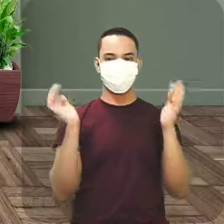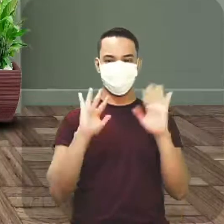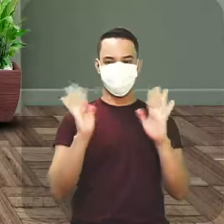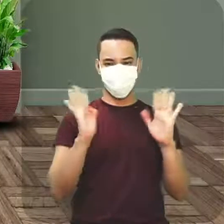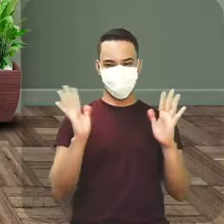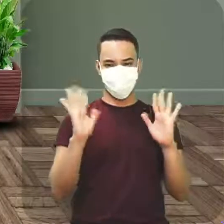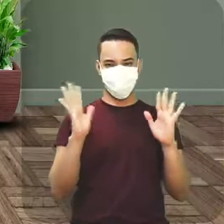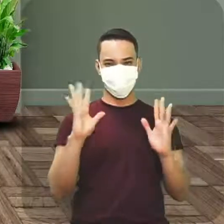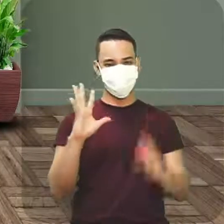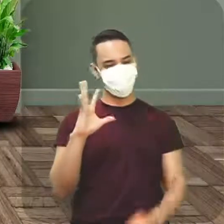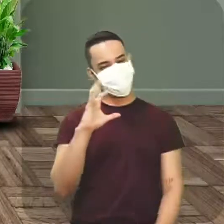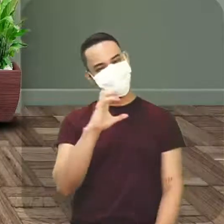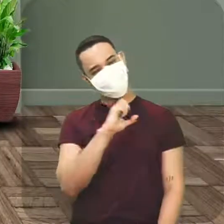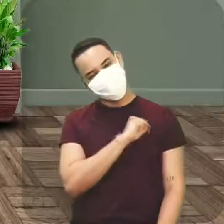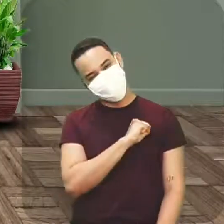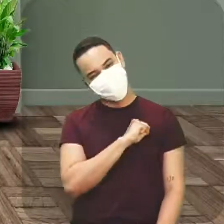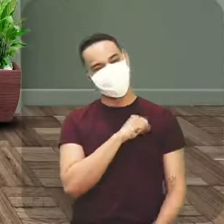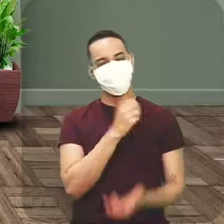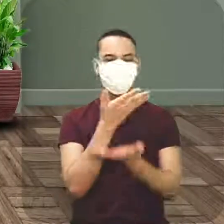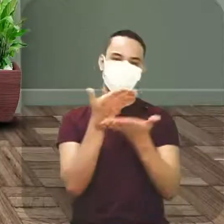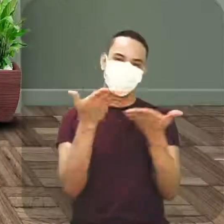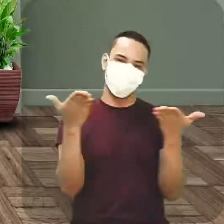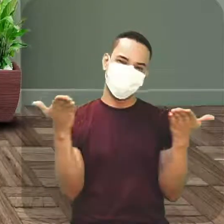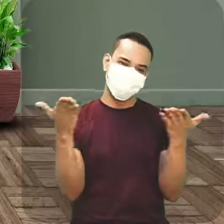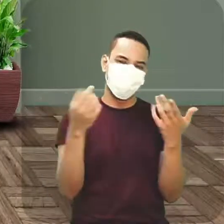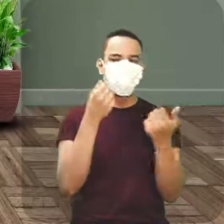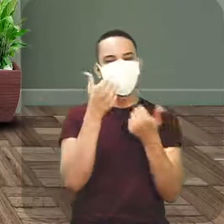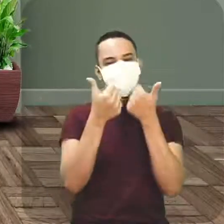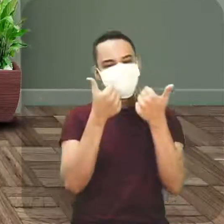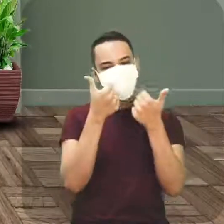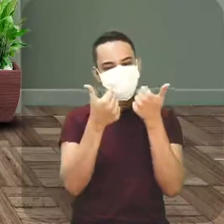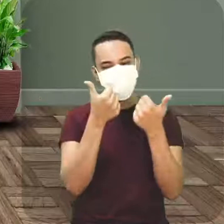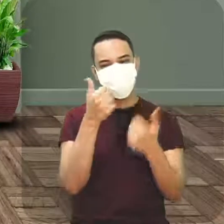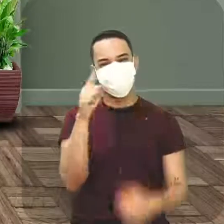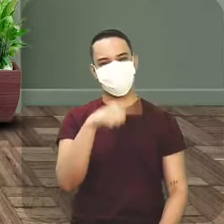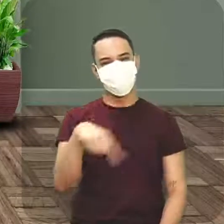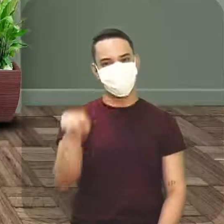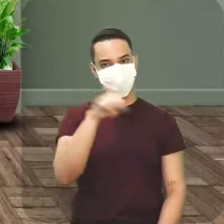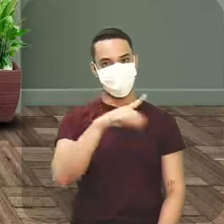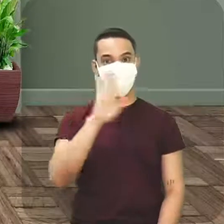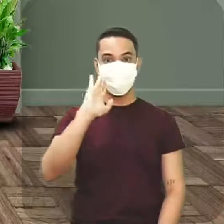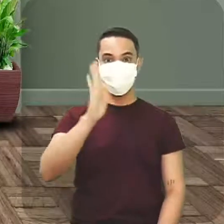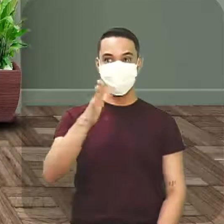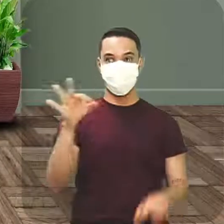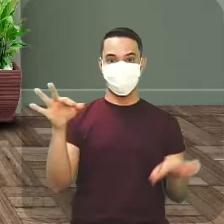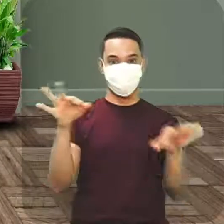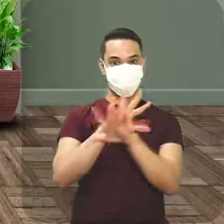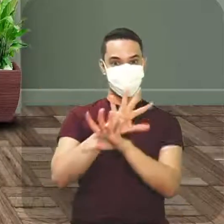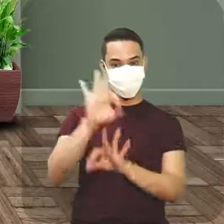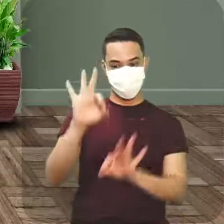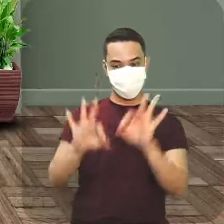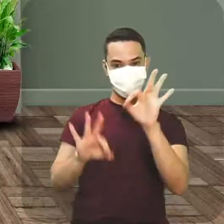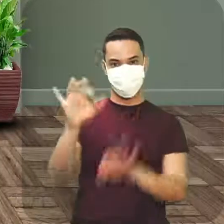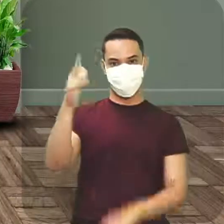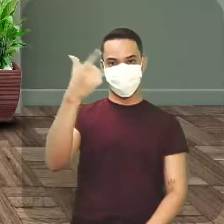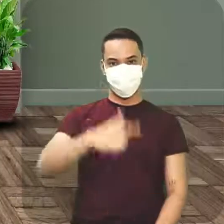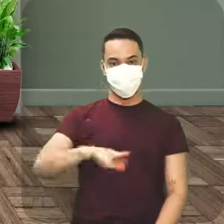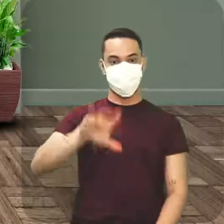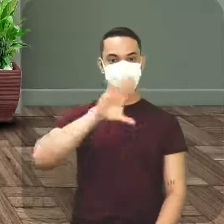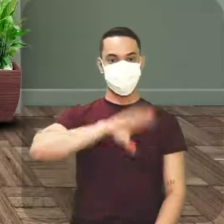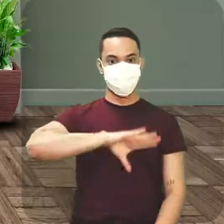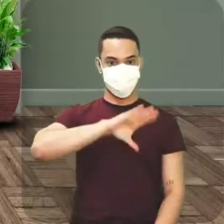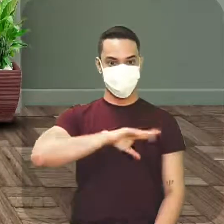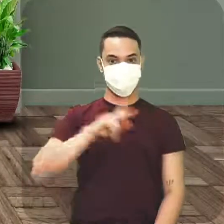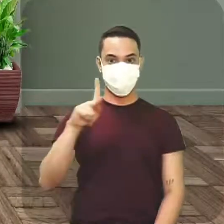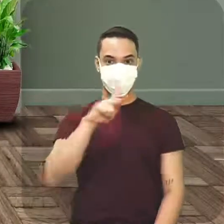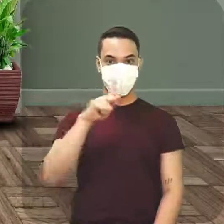Olá, amadinhos! Tudo bem com vocês? Preparados para mais uma aula de língua portuguesa com a